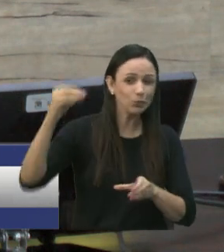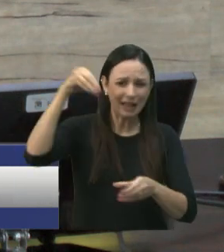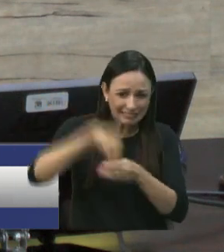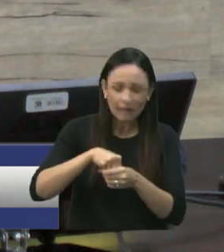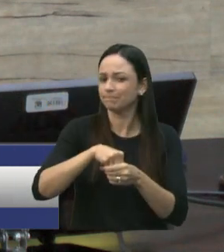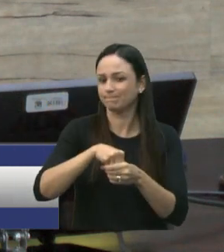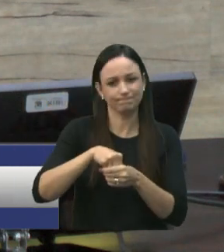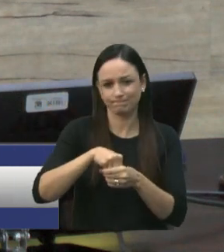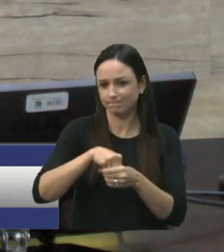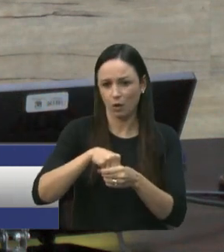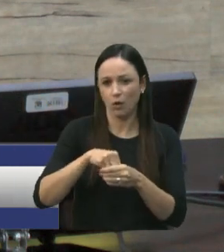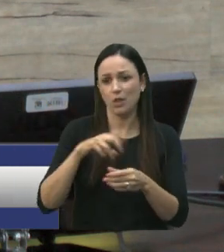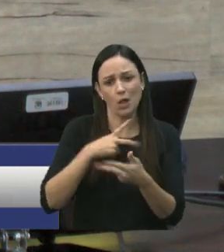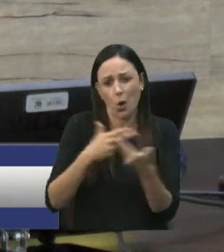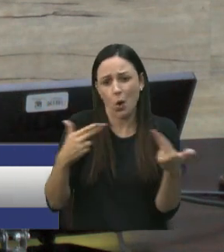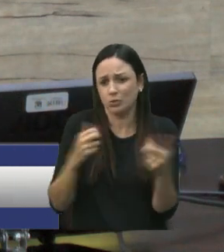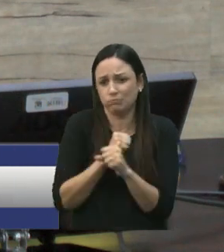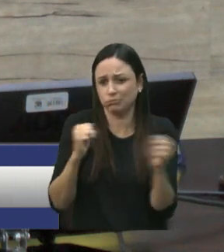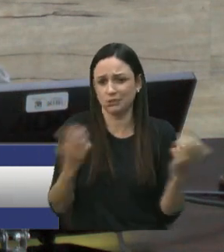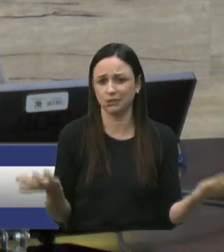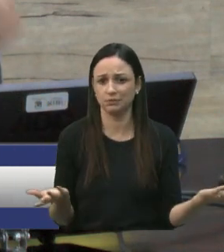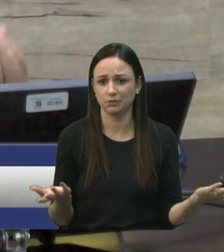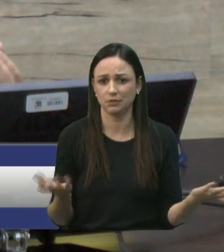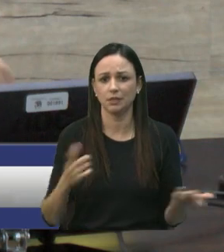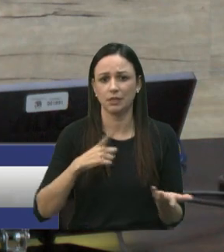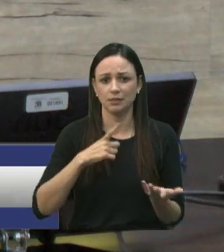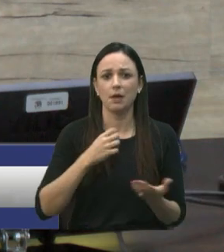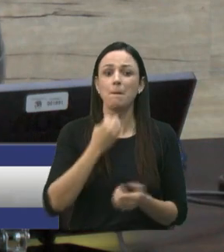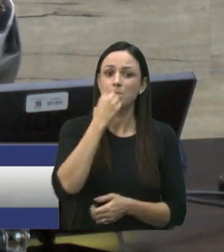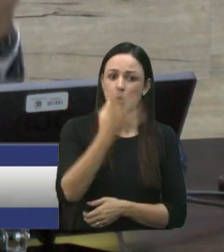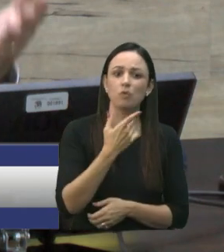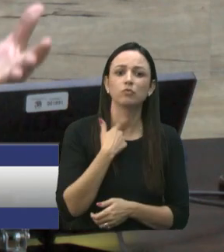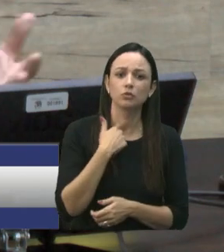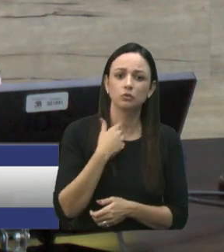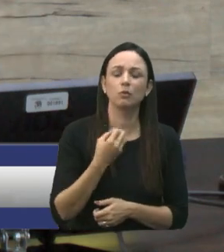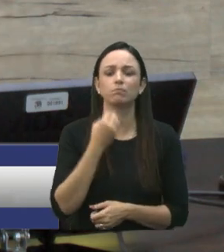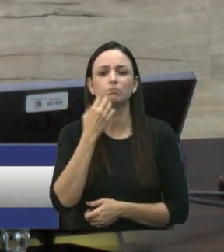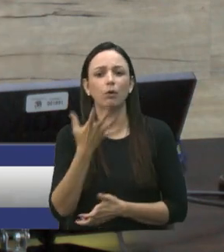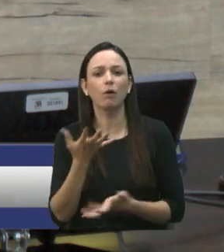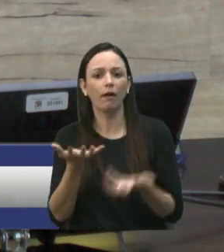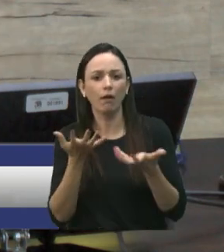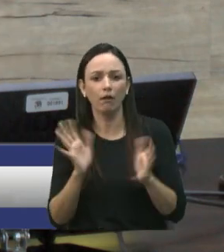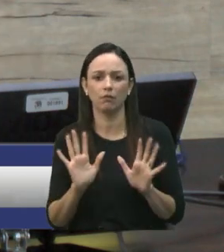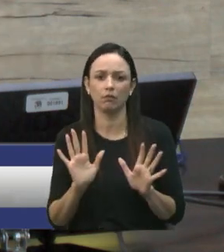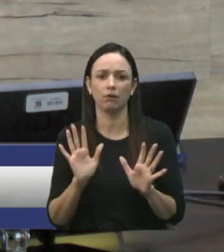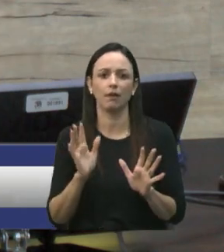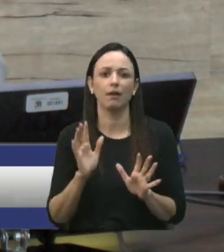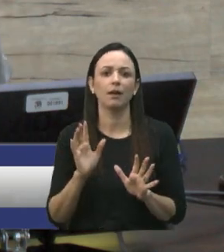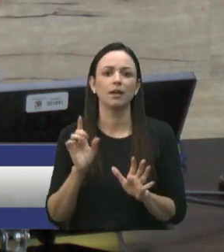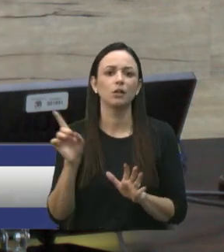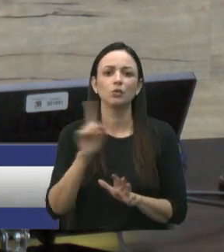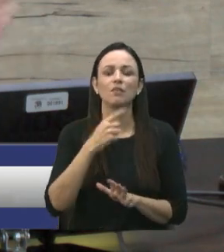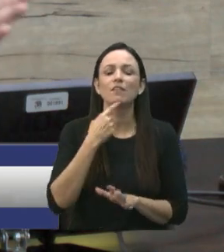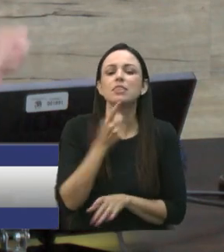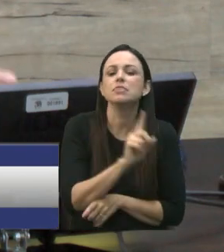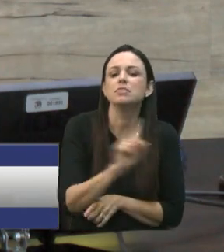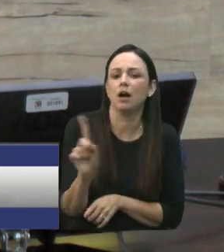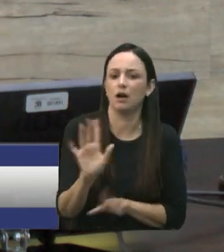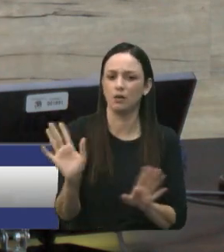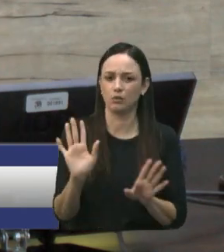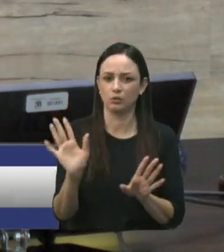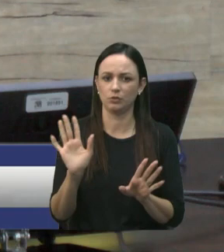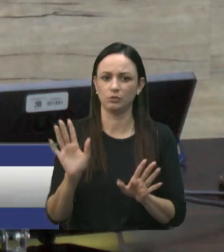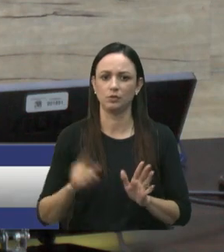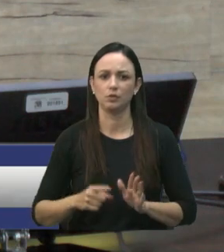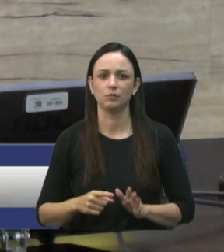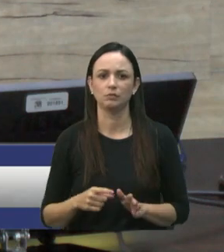coisas que não é possível. Então, eu até acredito que teve boa vontade e boa intenção. E ninguém está negando, como está se